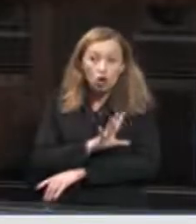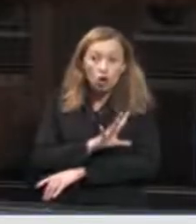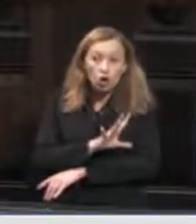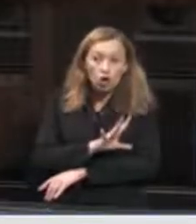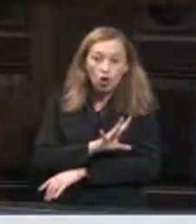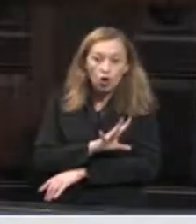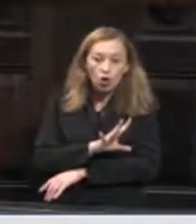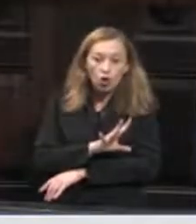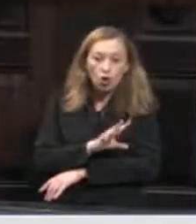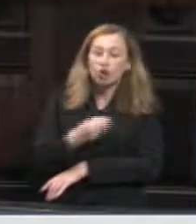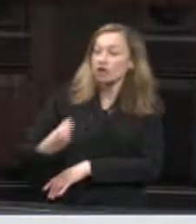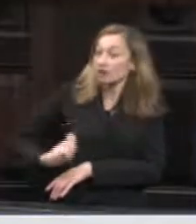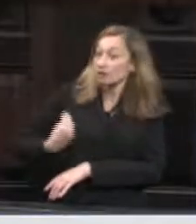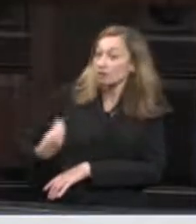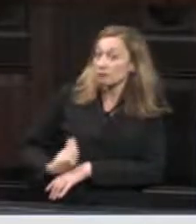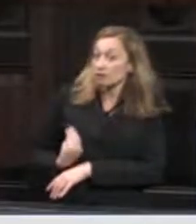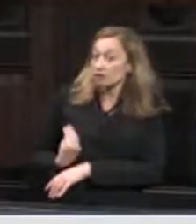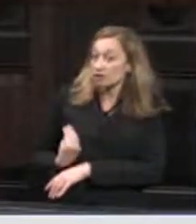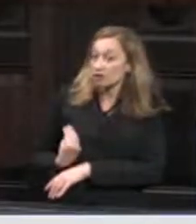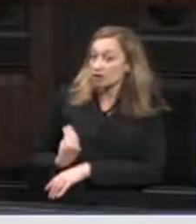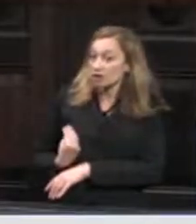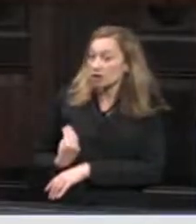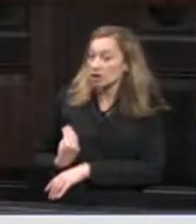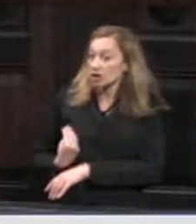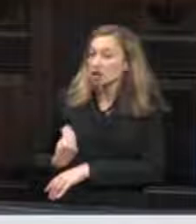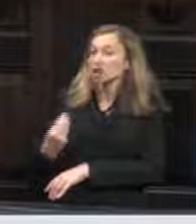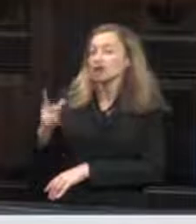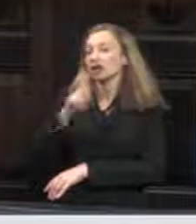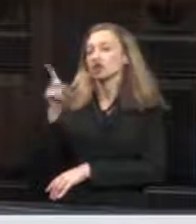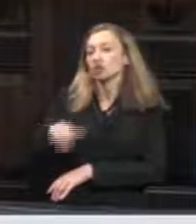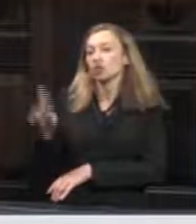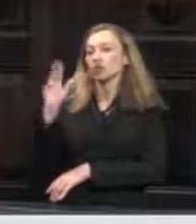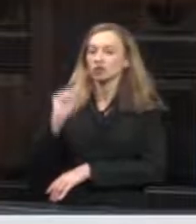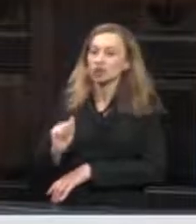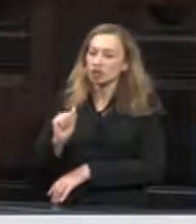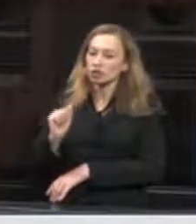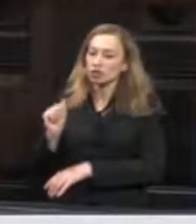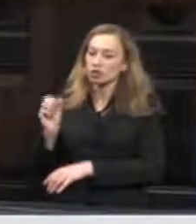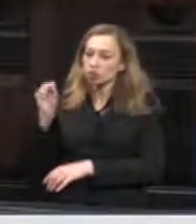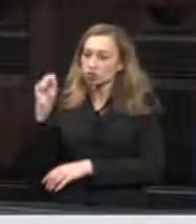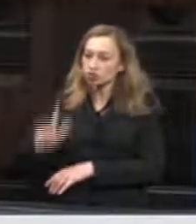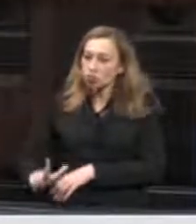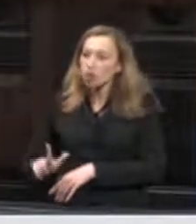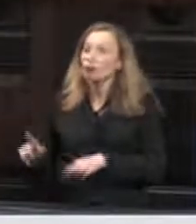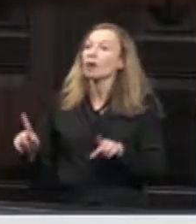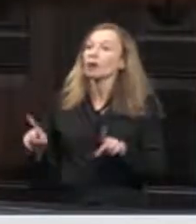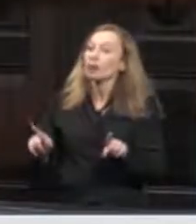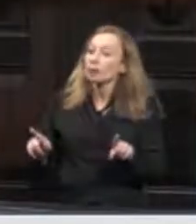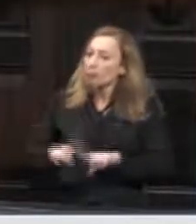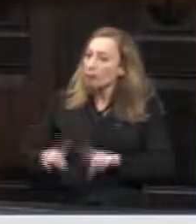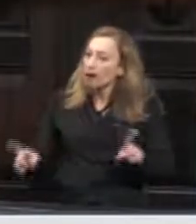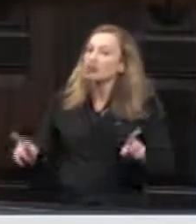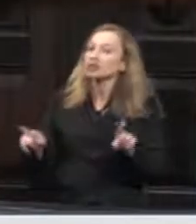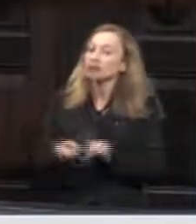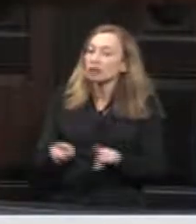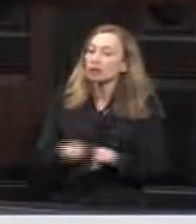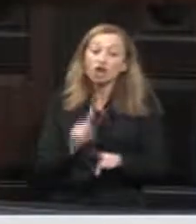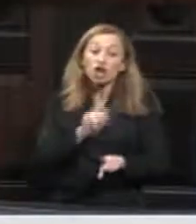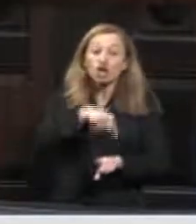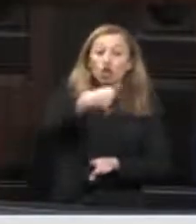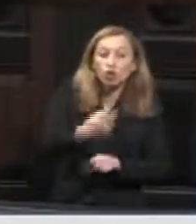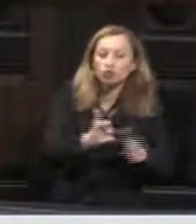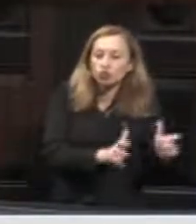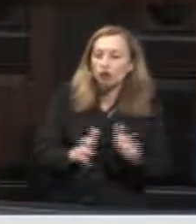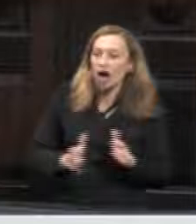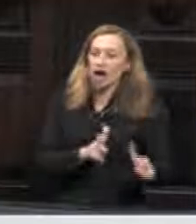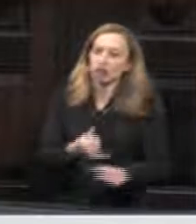que vive na zona sul, mas também por sermos um estado e uma cidade do Rio de Janeiro com aptidão para o